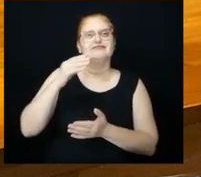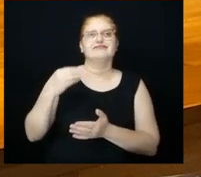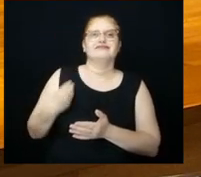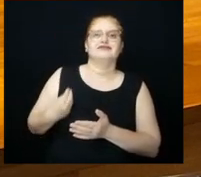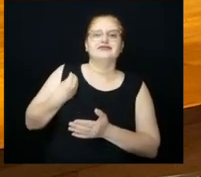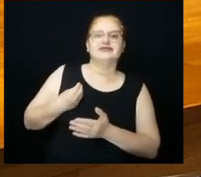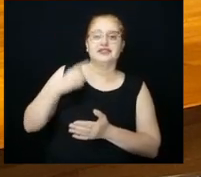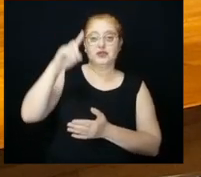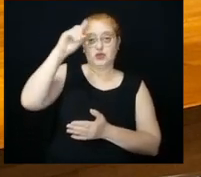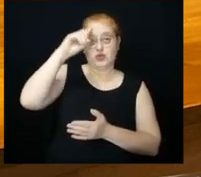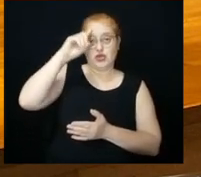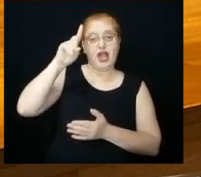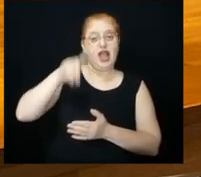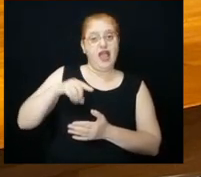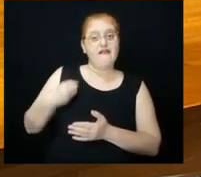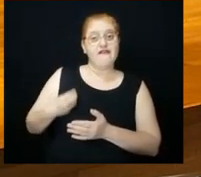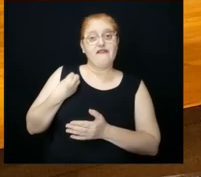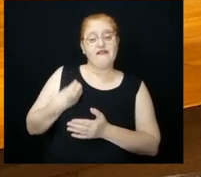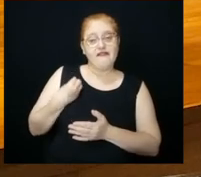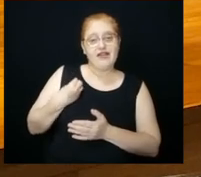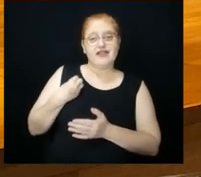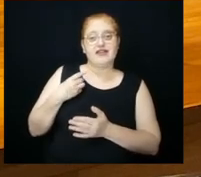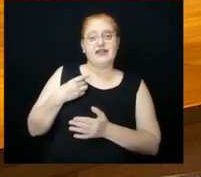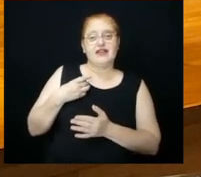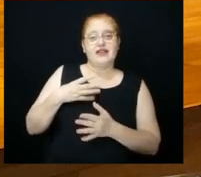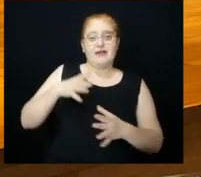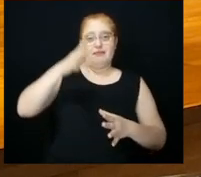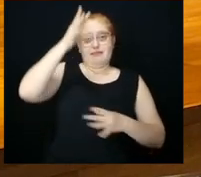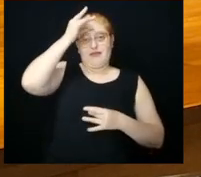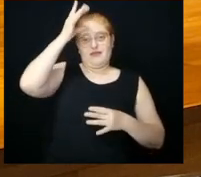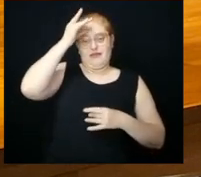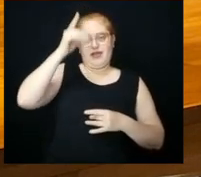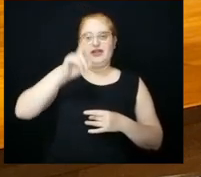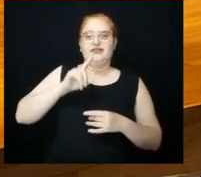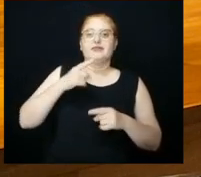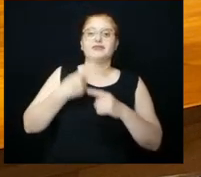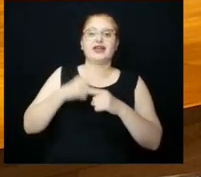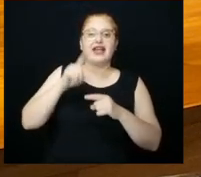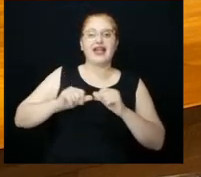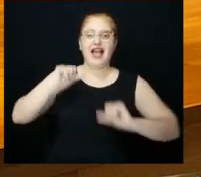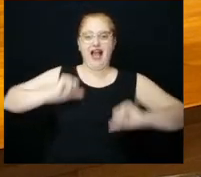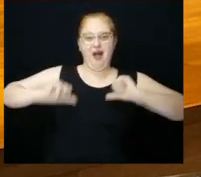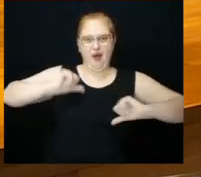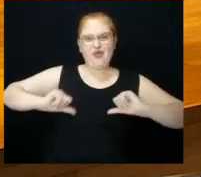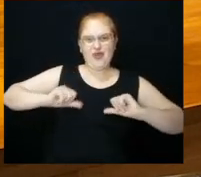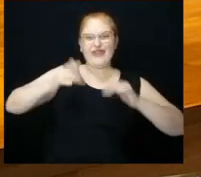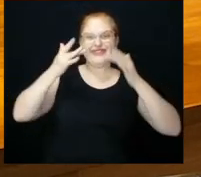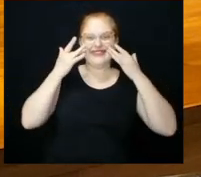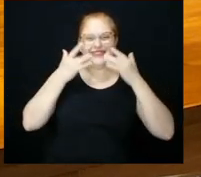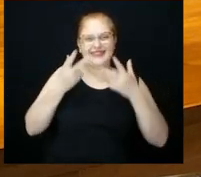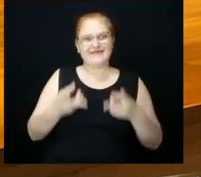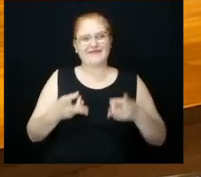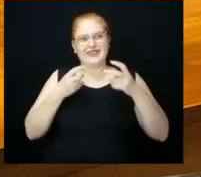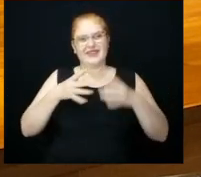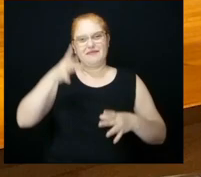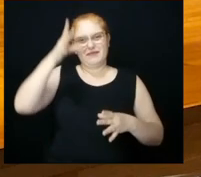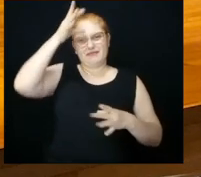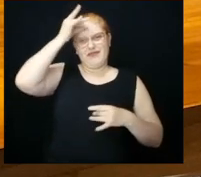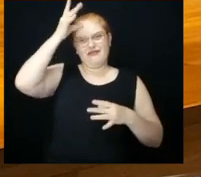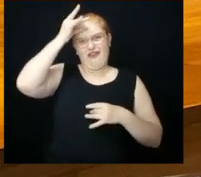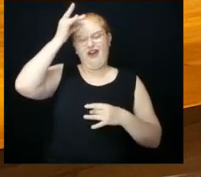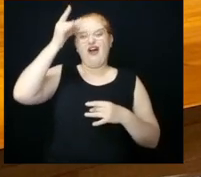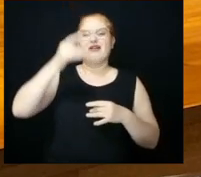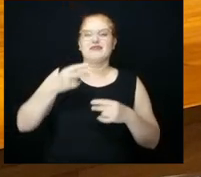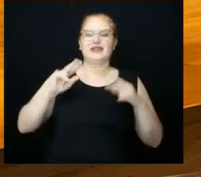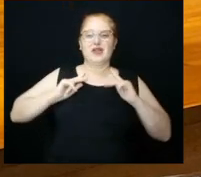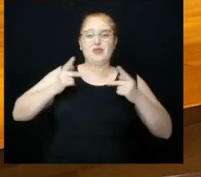do cotidiano é uma vivência performática. Ele foi ator de teatro também. Né? Ele enxerga performance no